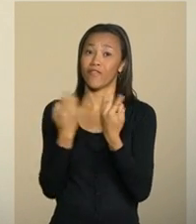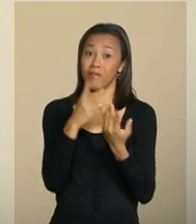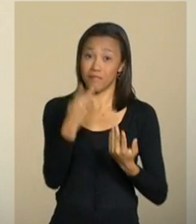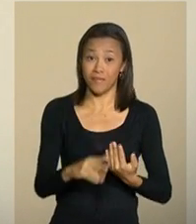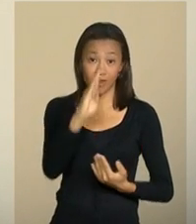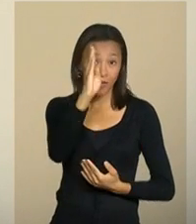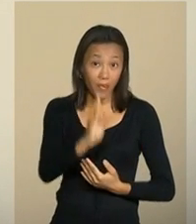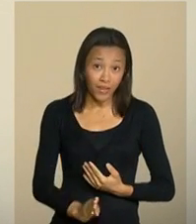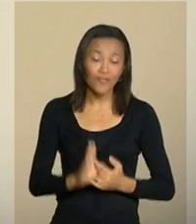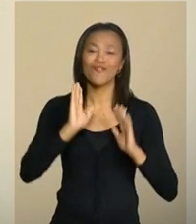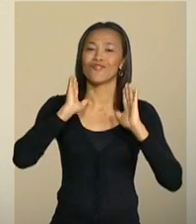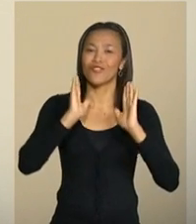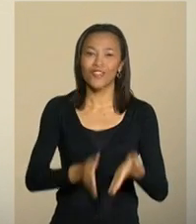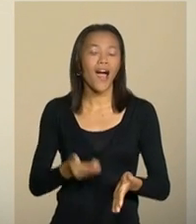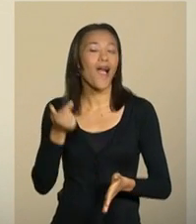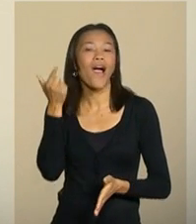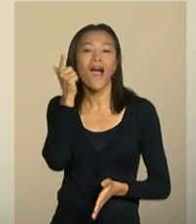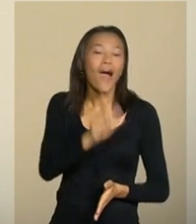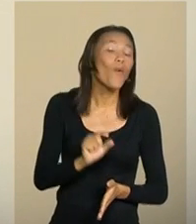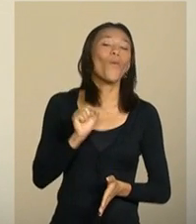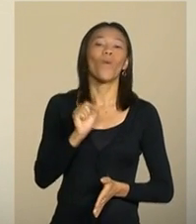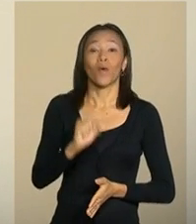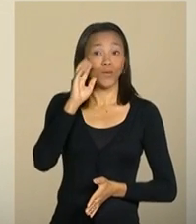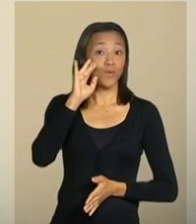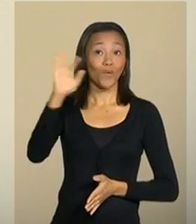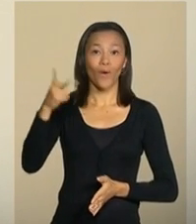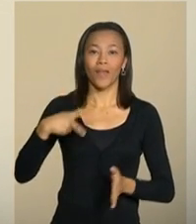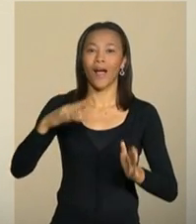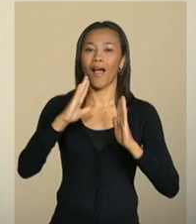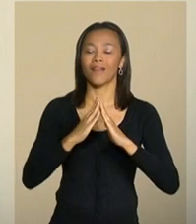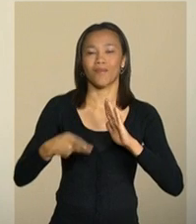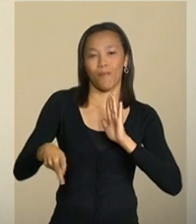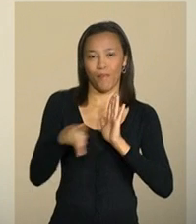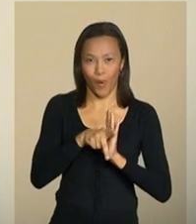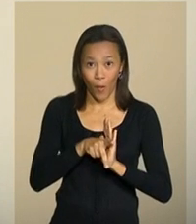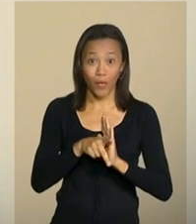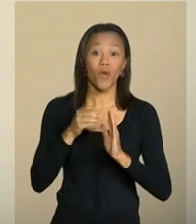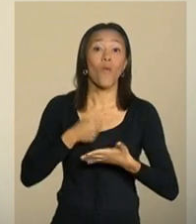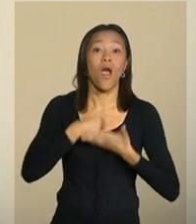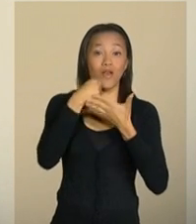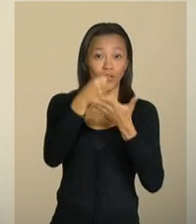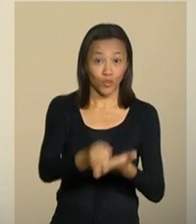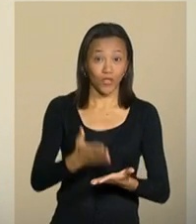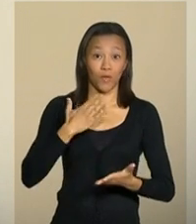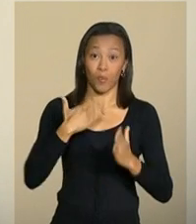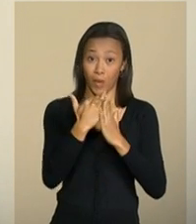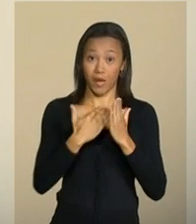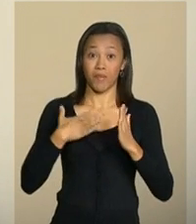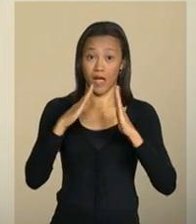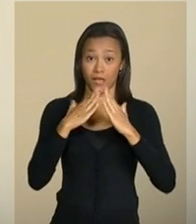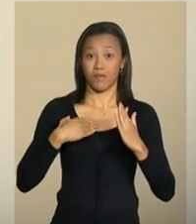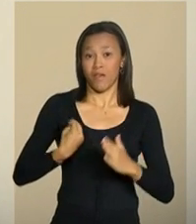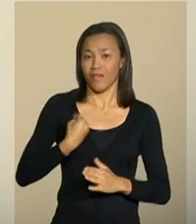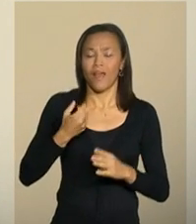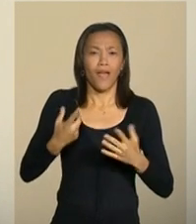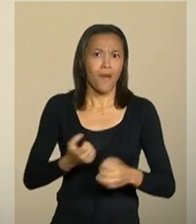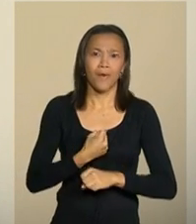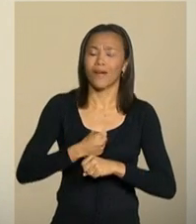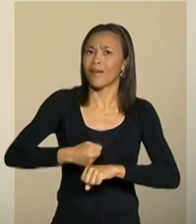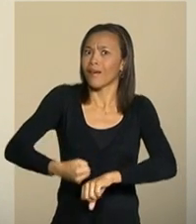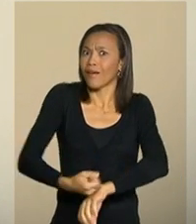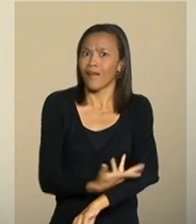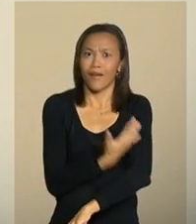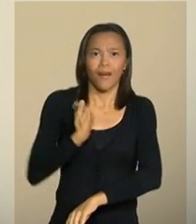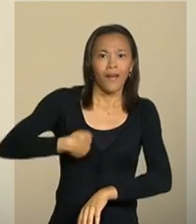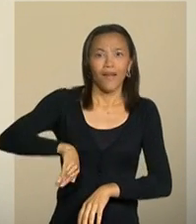brasileiras já realizaram Luciano o sonho da casa própria com a ajuda do Minha Casa Minha Vida é uma grande emoção